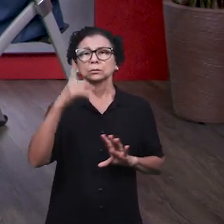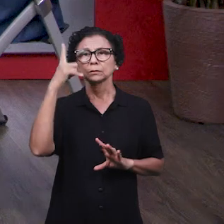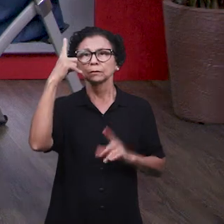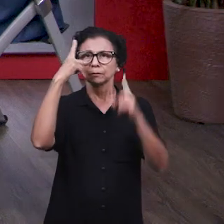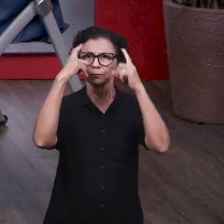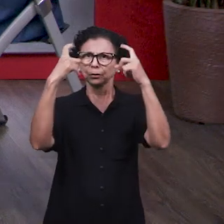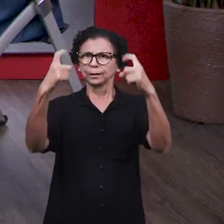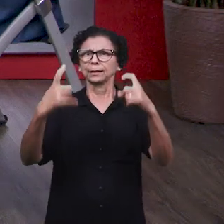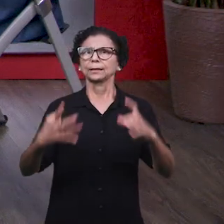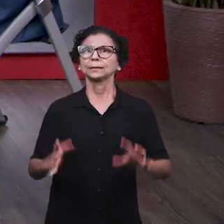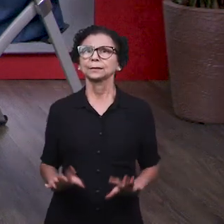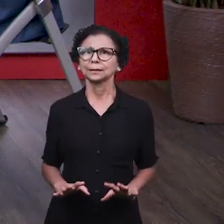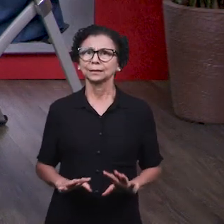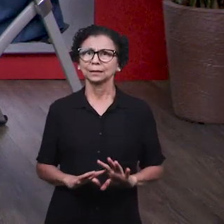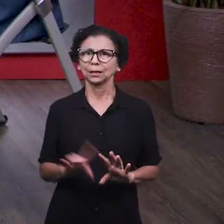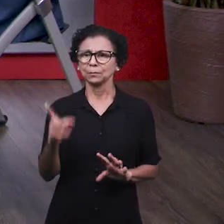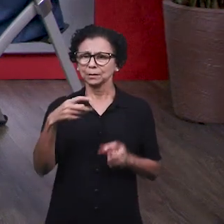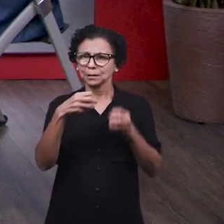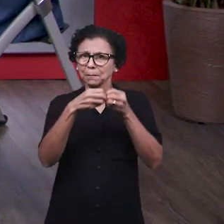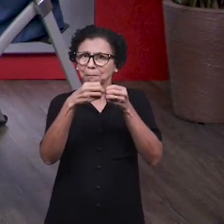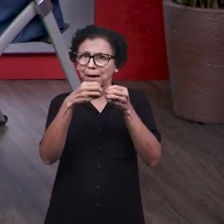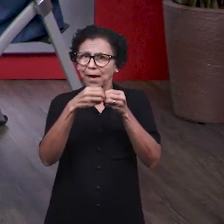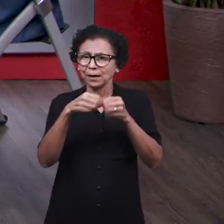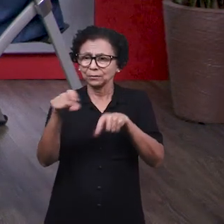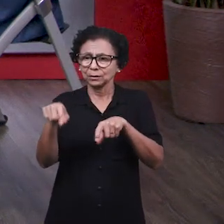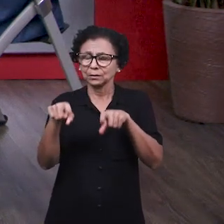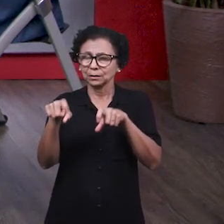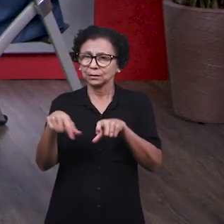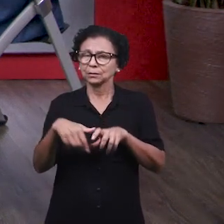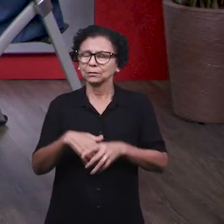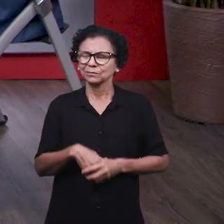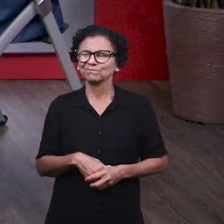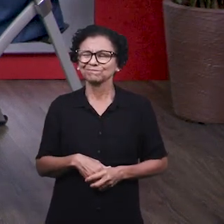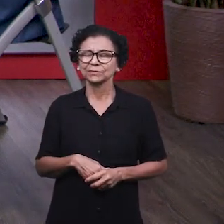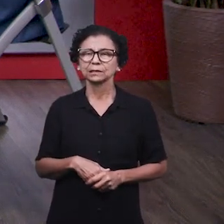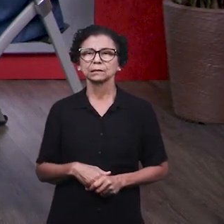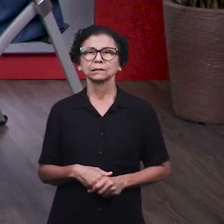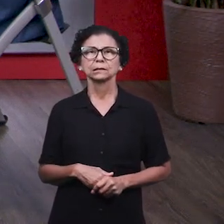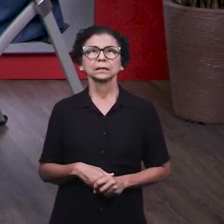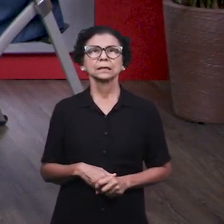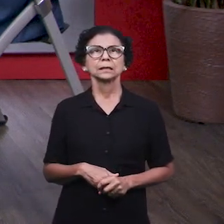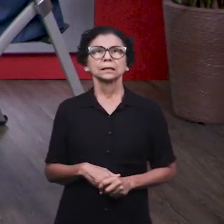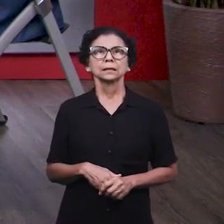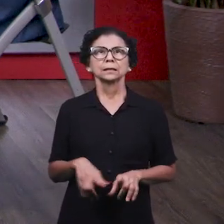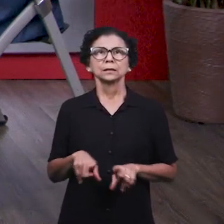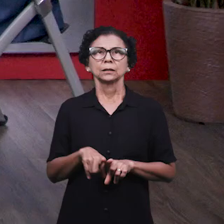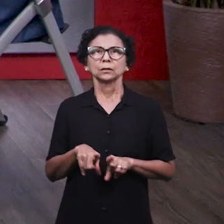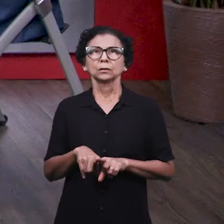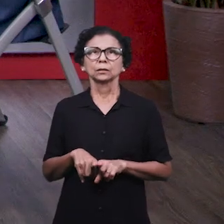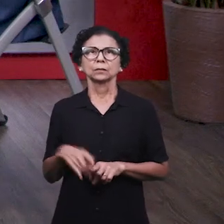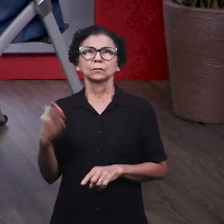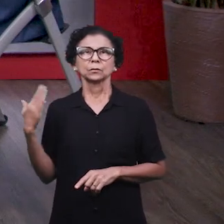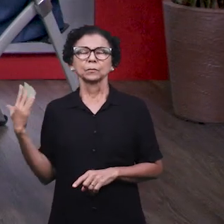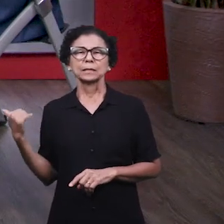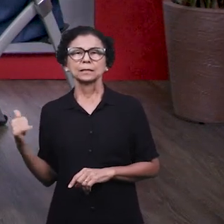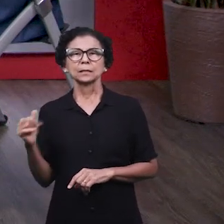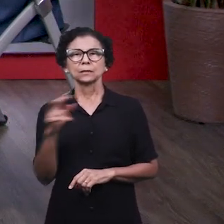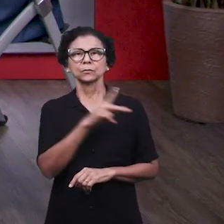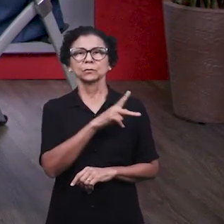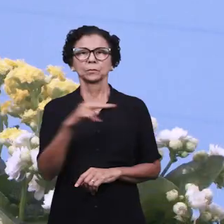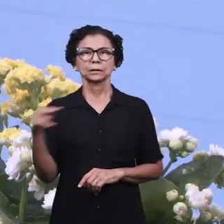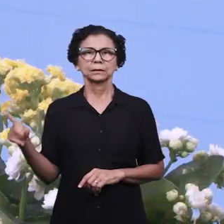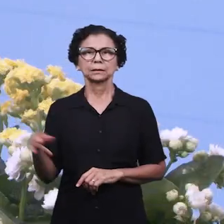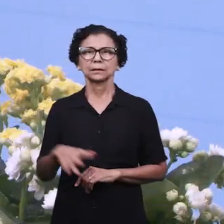né, locais próximos de nós, né. Exatamente. A cada reunião eu já fui presidente do FONAVID, que é o Fórum Nacional de Violência Doméstica,